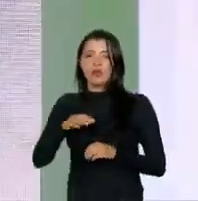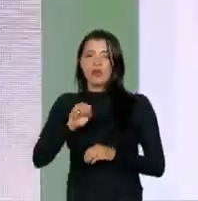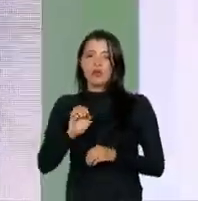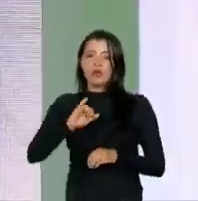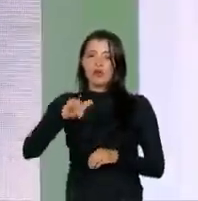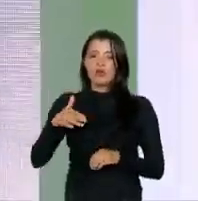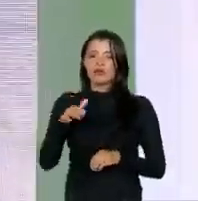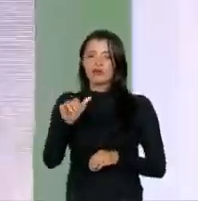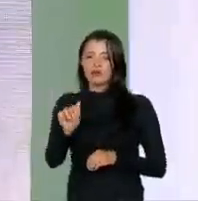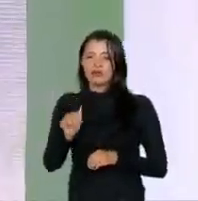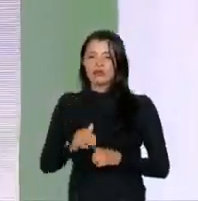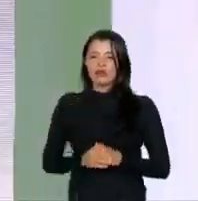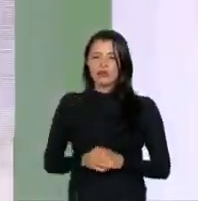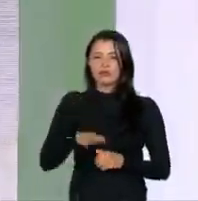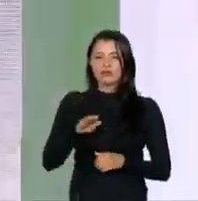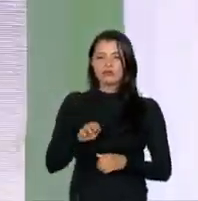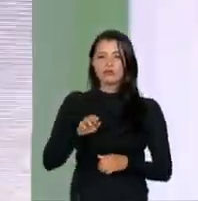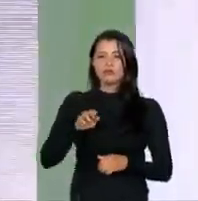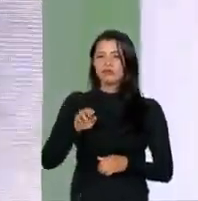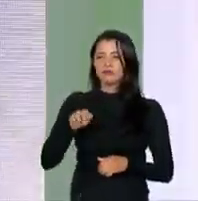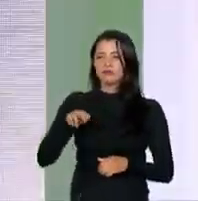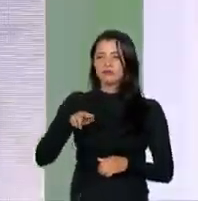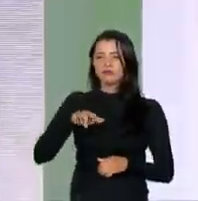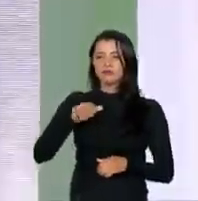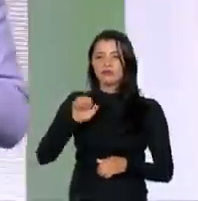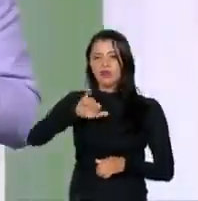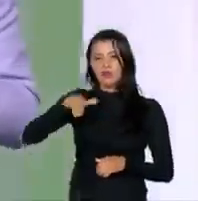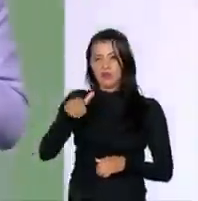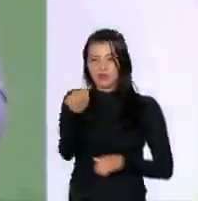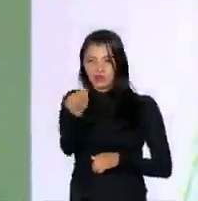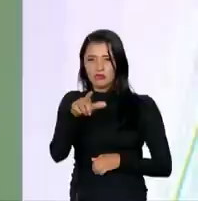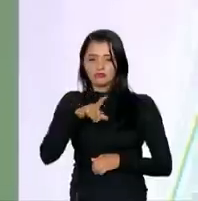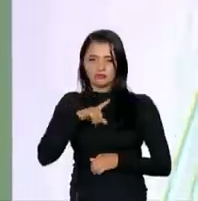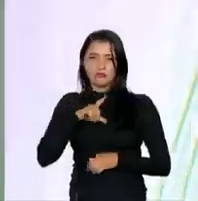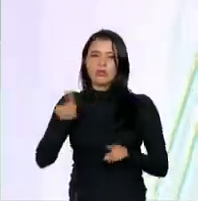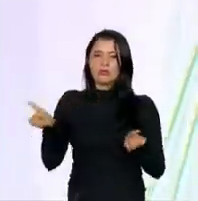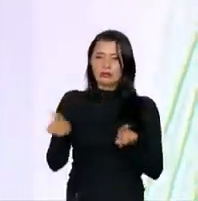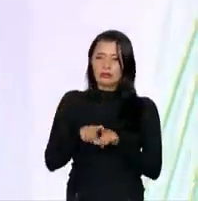fortalecido nesse país, mas ao mesmo tempo estancar